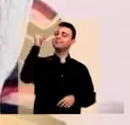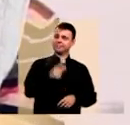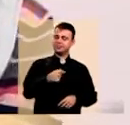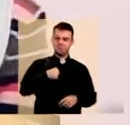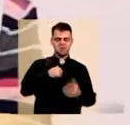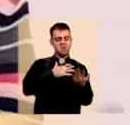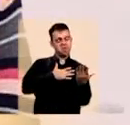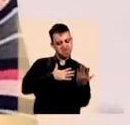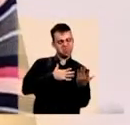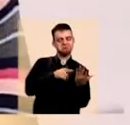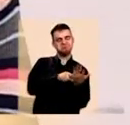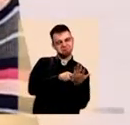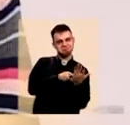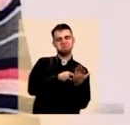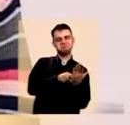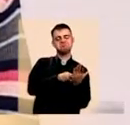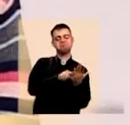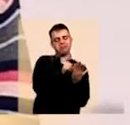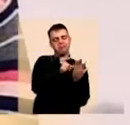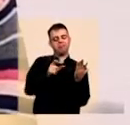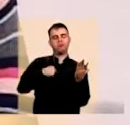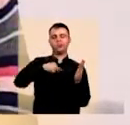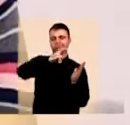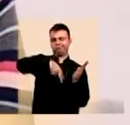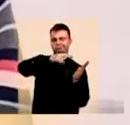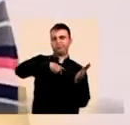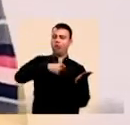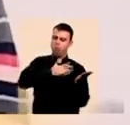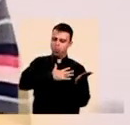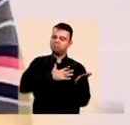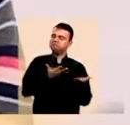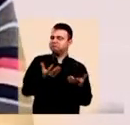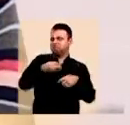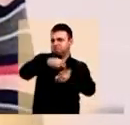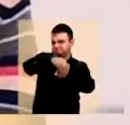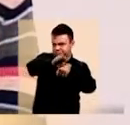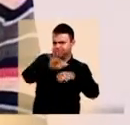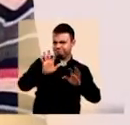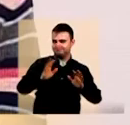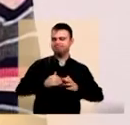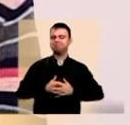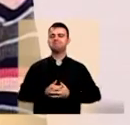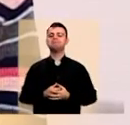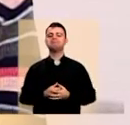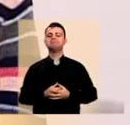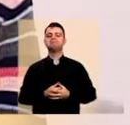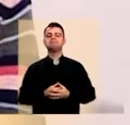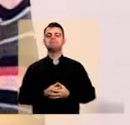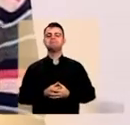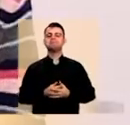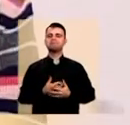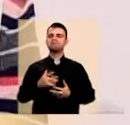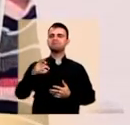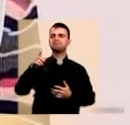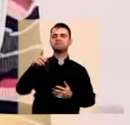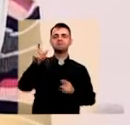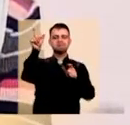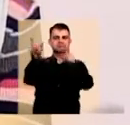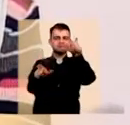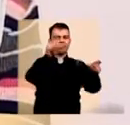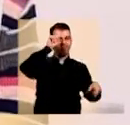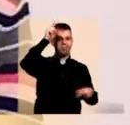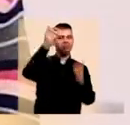interessante a linguagem ali. Então, eu indicaria, assim, esses